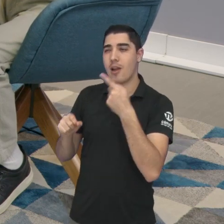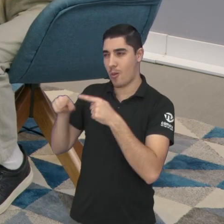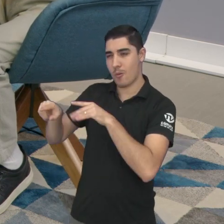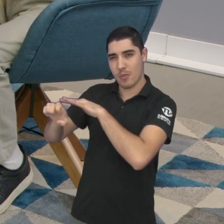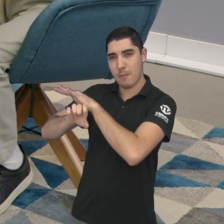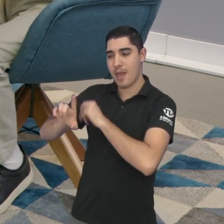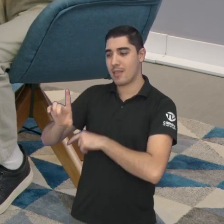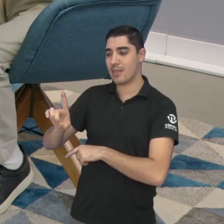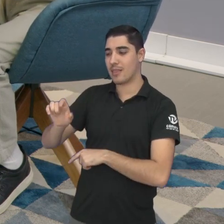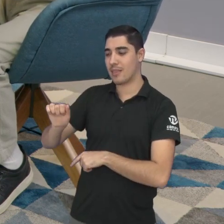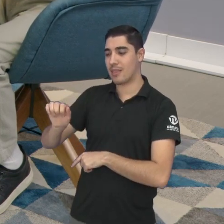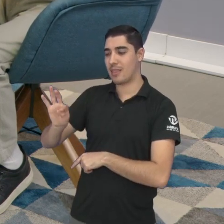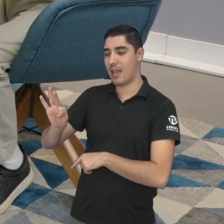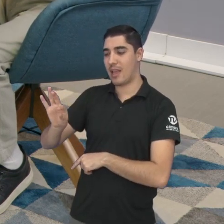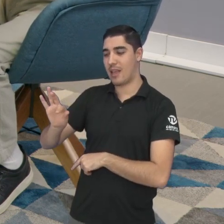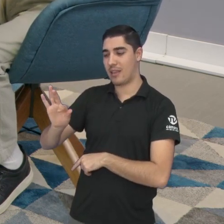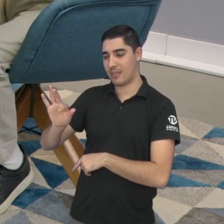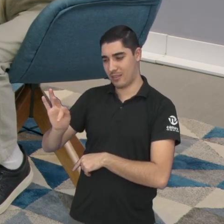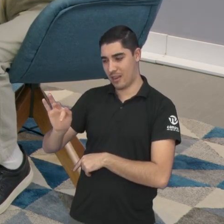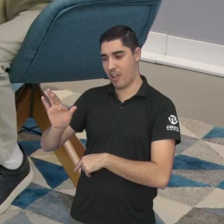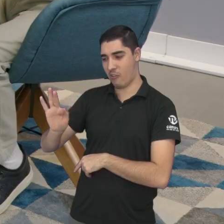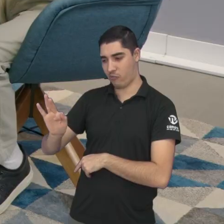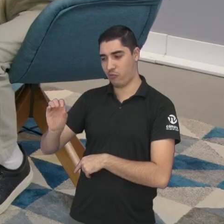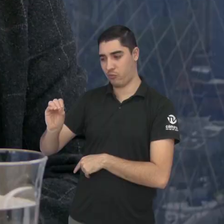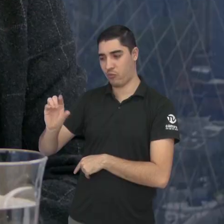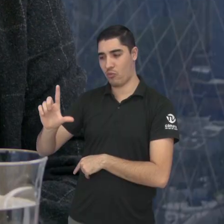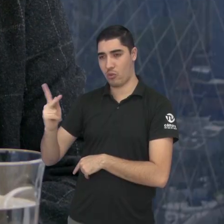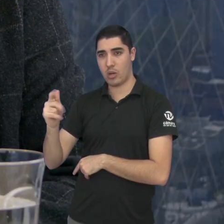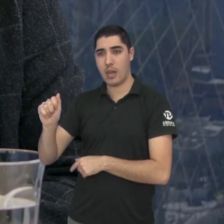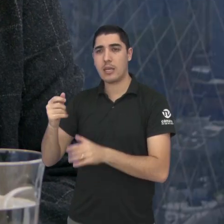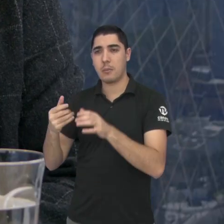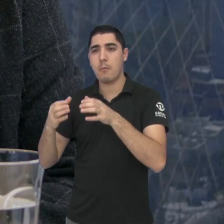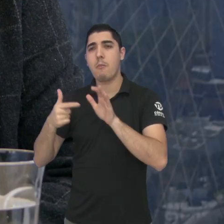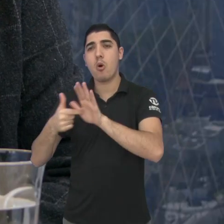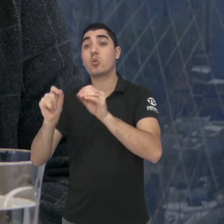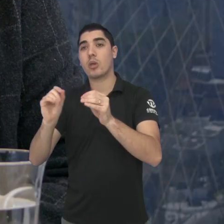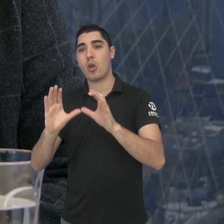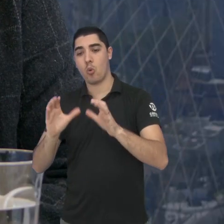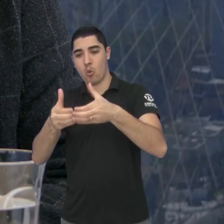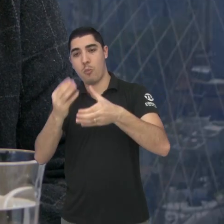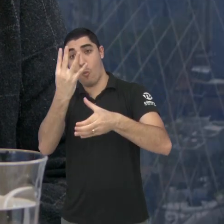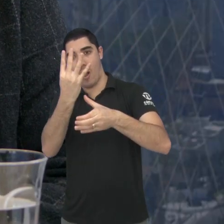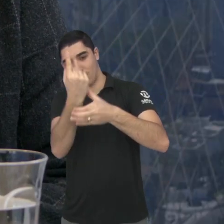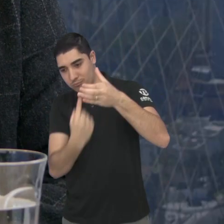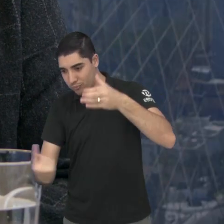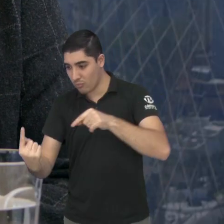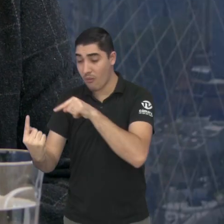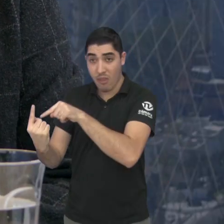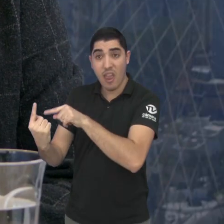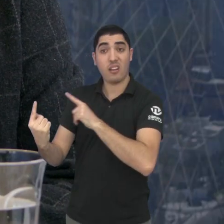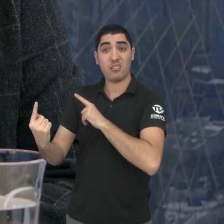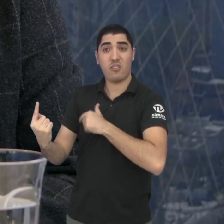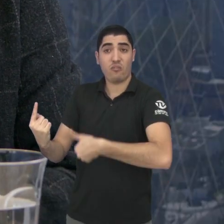cada 4... Um em cada 4 lá. Né, em cada 4. Mas isso a gente sabe vendo em casa. Sim. Antes de eu vir para cá,